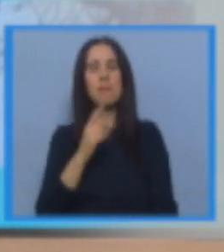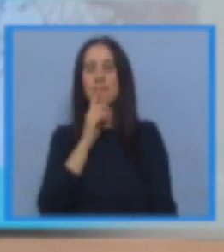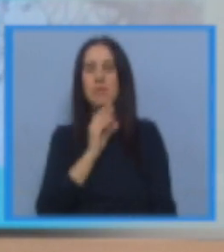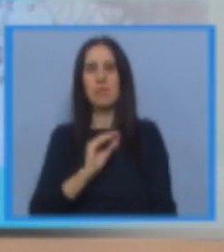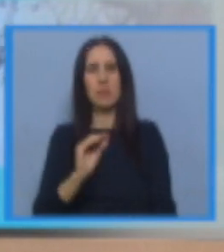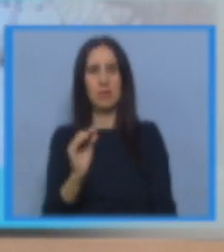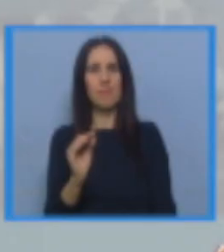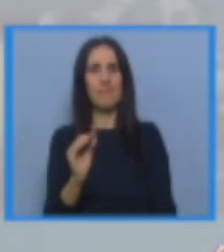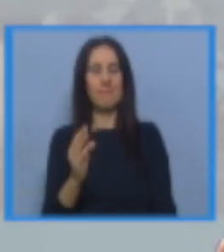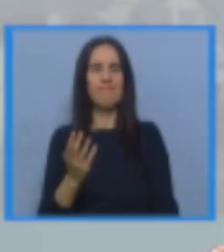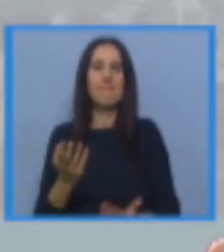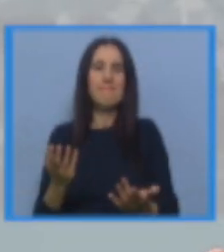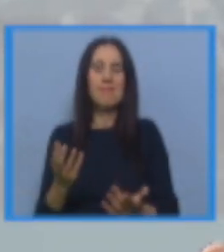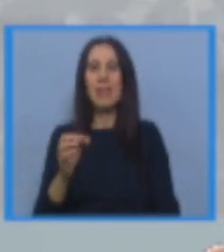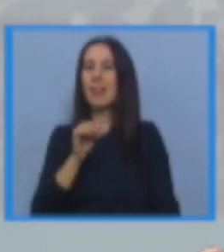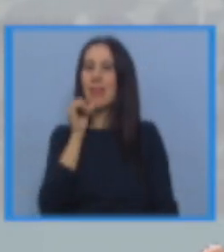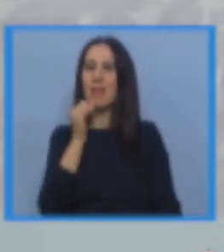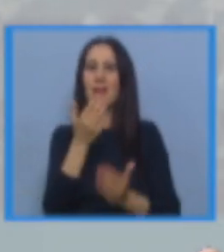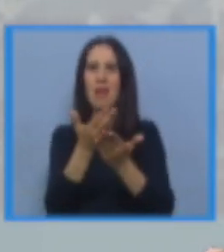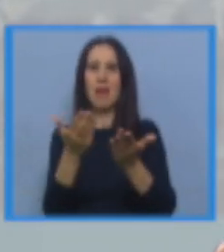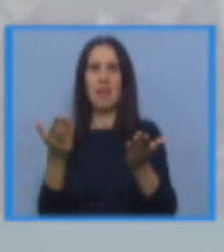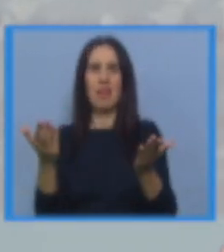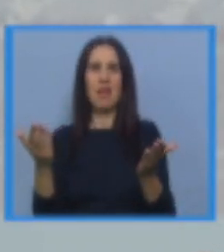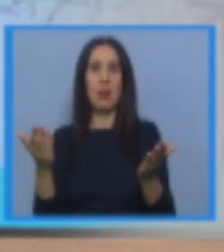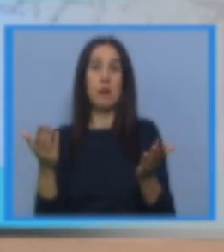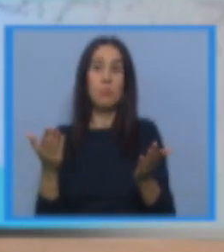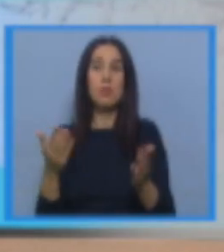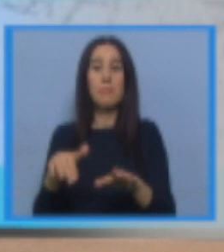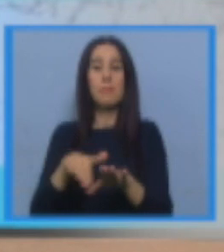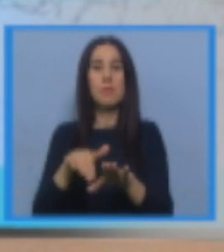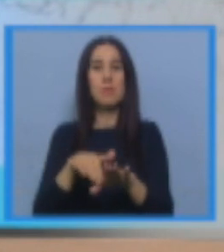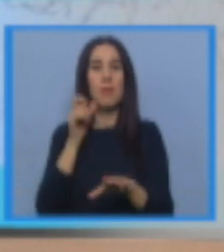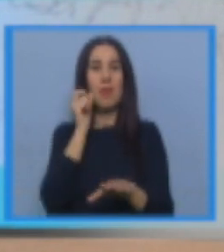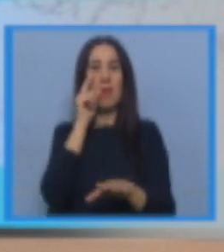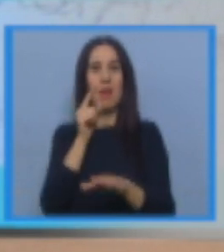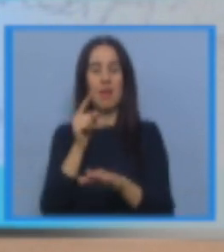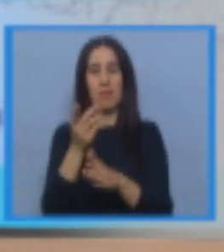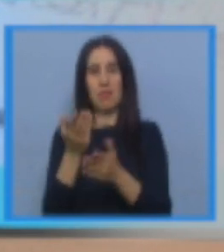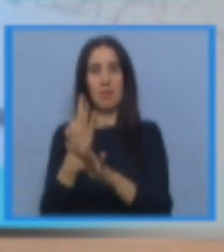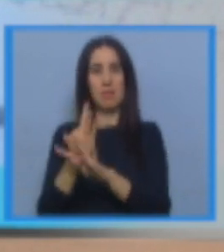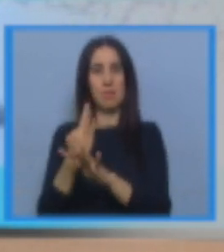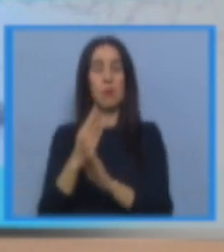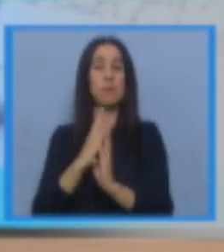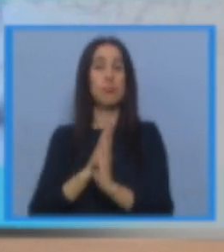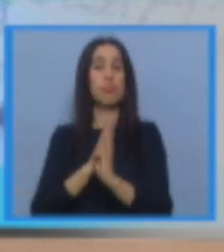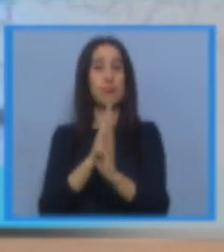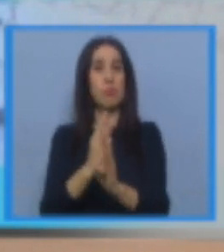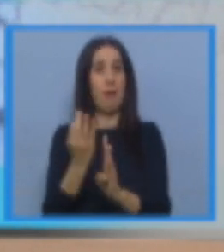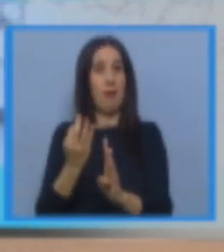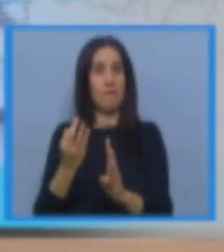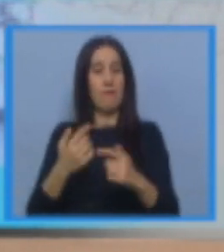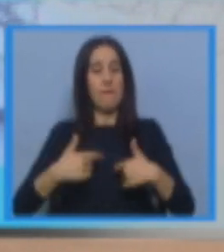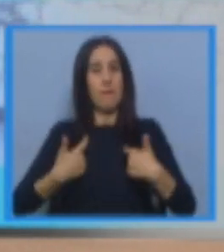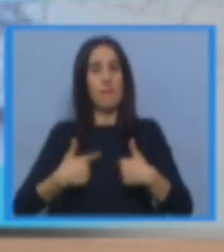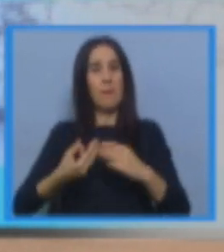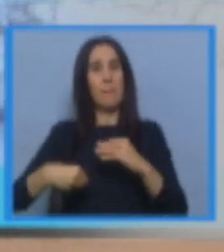silêncio que está sempre presente em todos os que participam na celebração, na procissão diretamente,